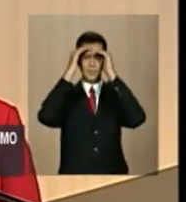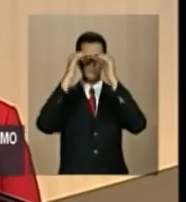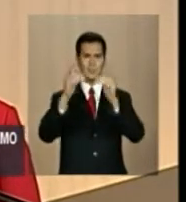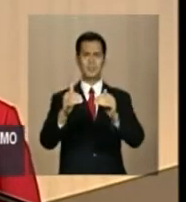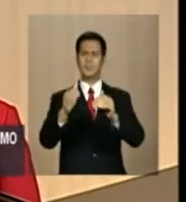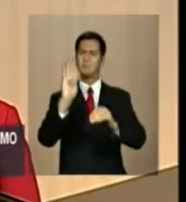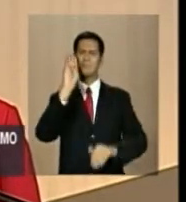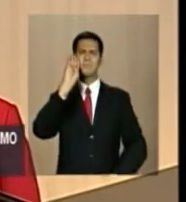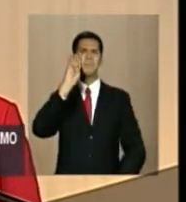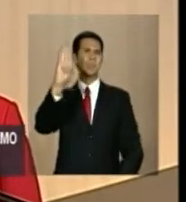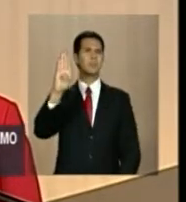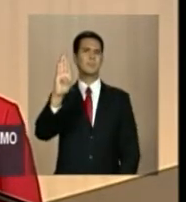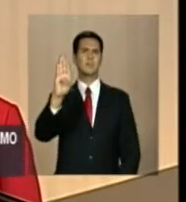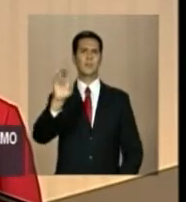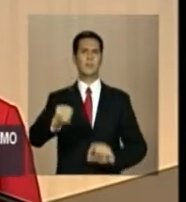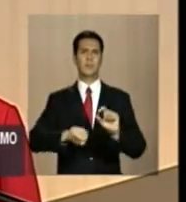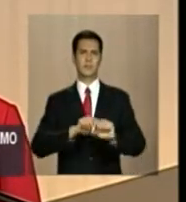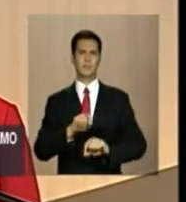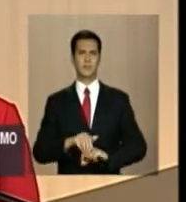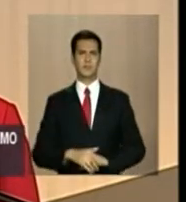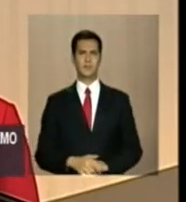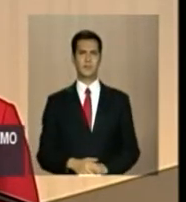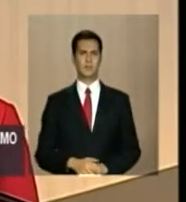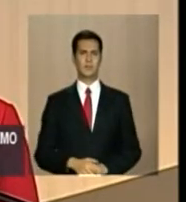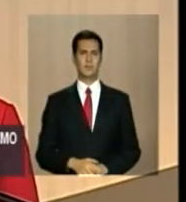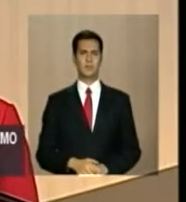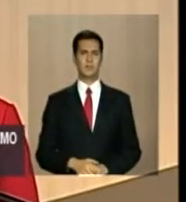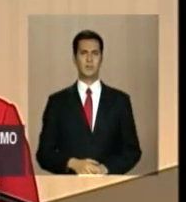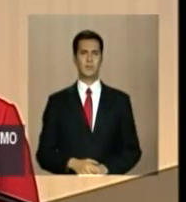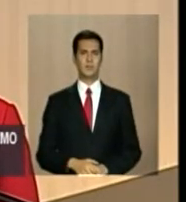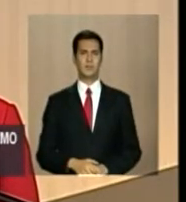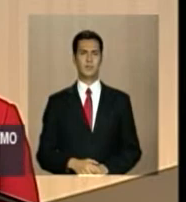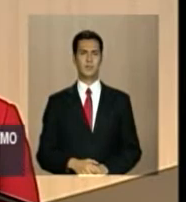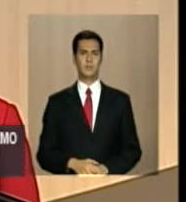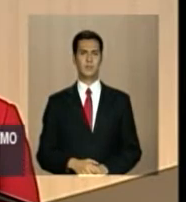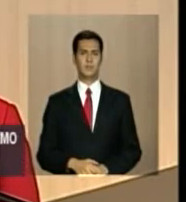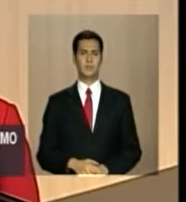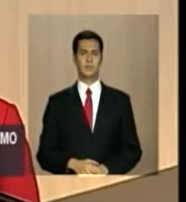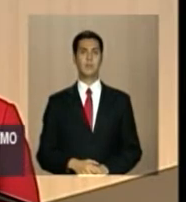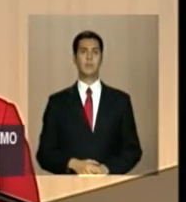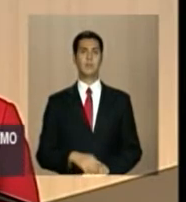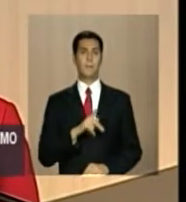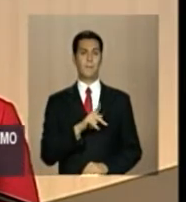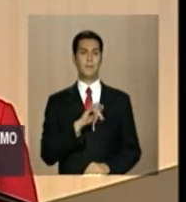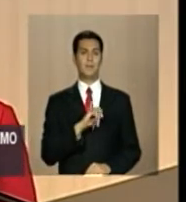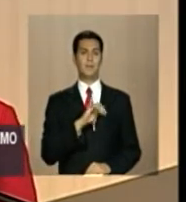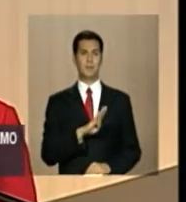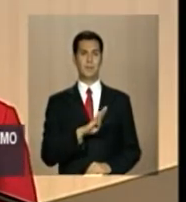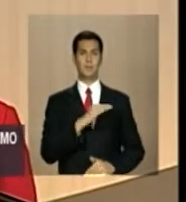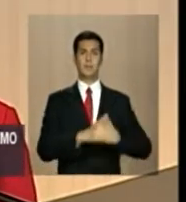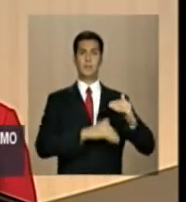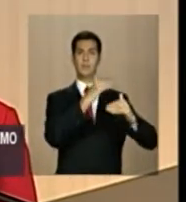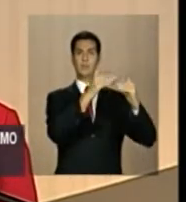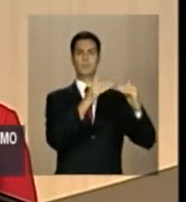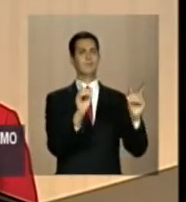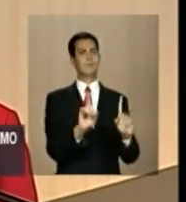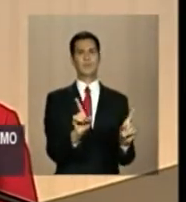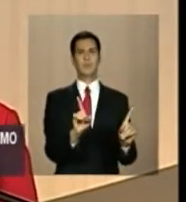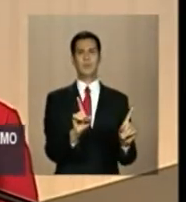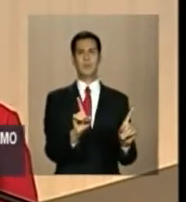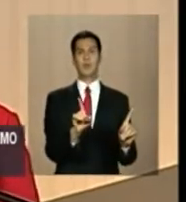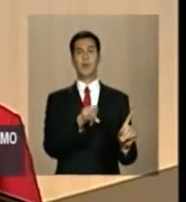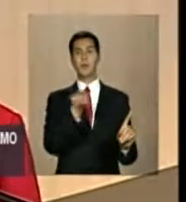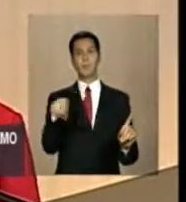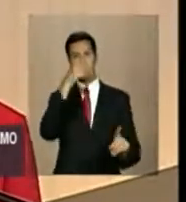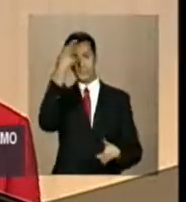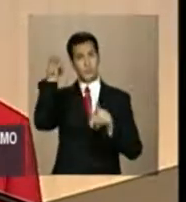mais importante. Não há desenvolvimento para o PIB, só há desenvolvimento para as pessoas.